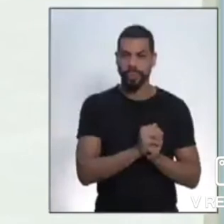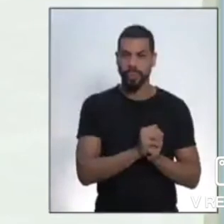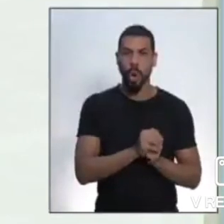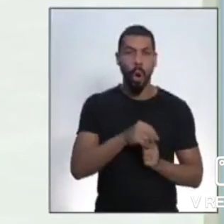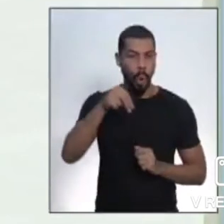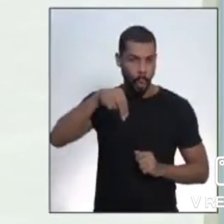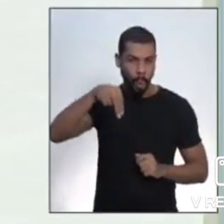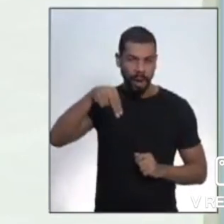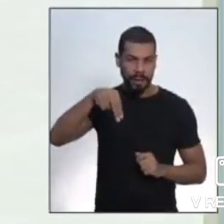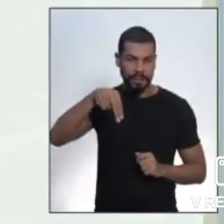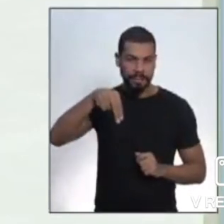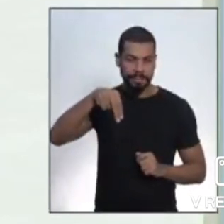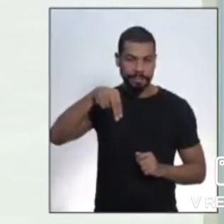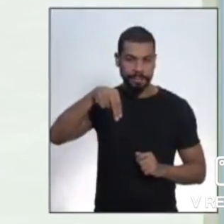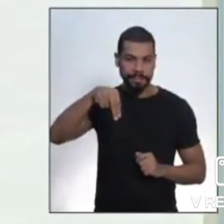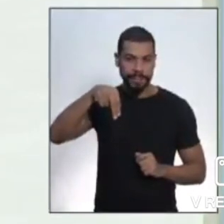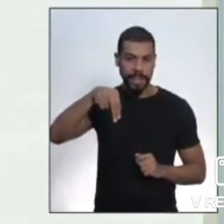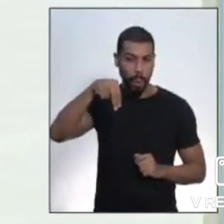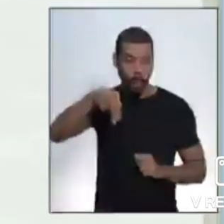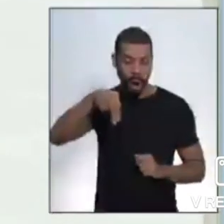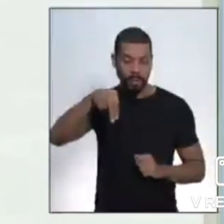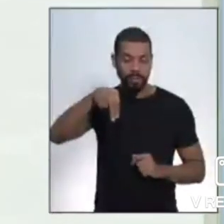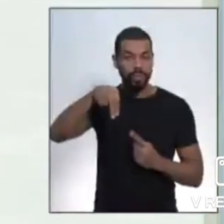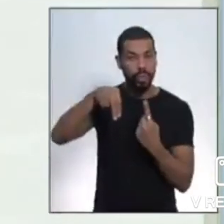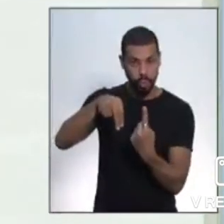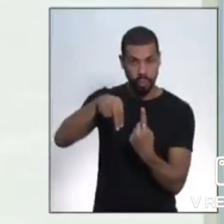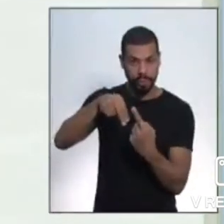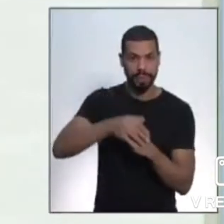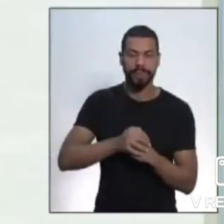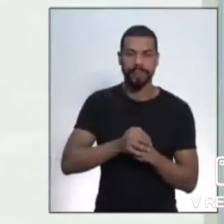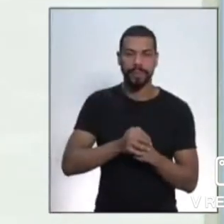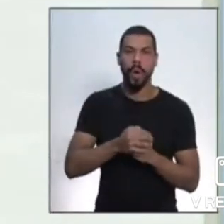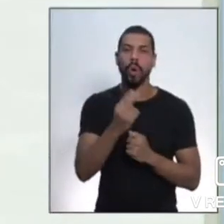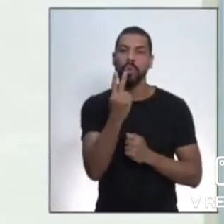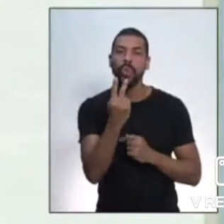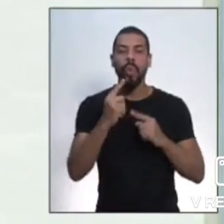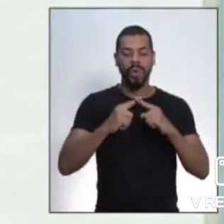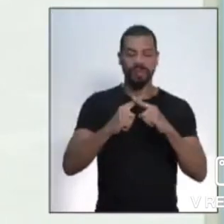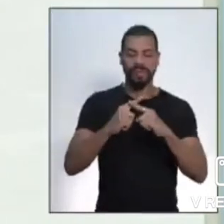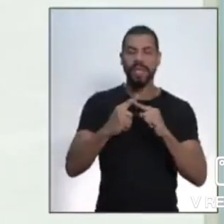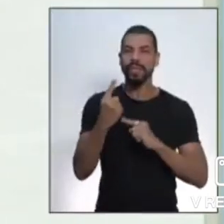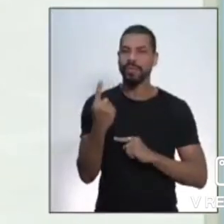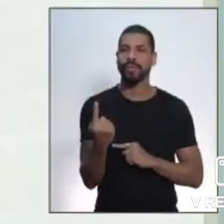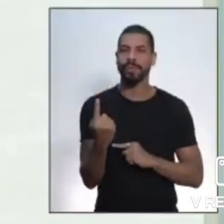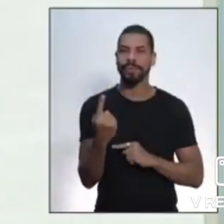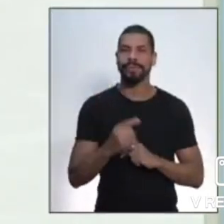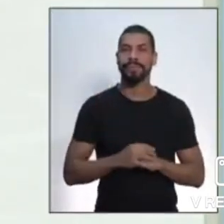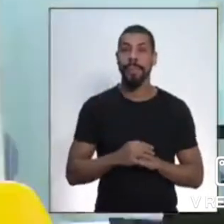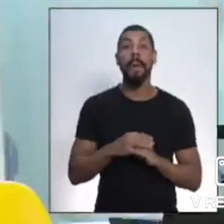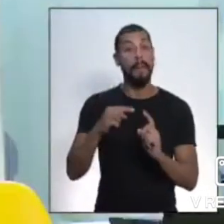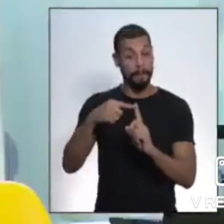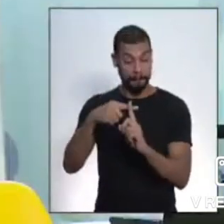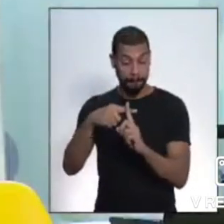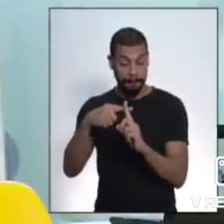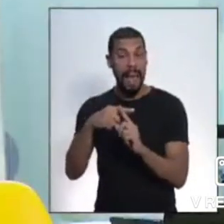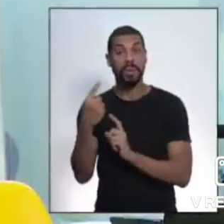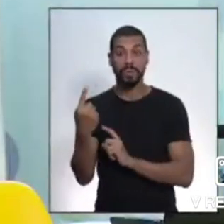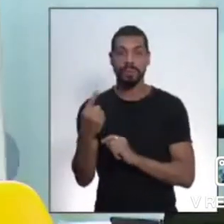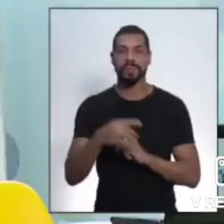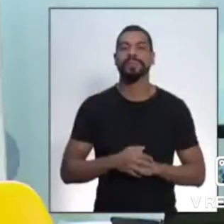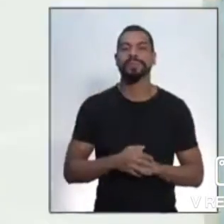vocês olharem, apareceu 1. Então, eu tenho 2 vezes 1, mais 1. 2 vezes